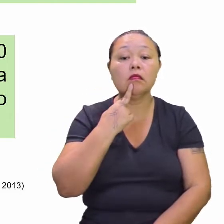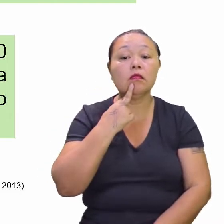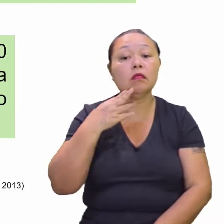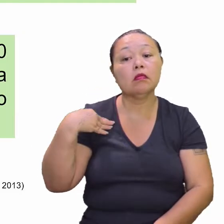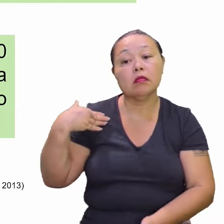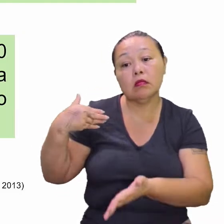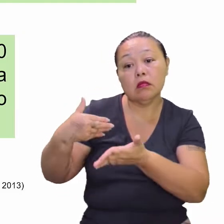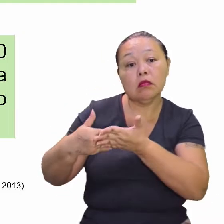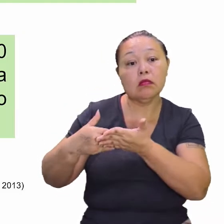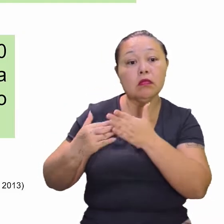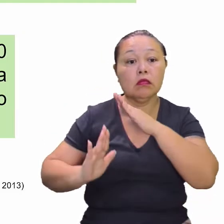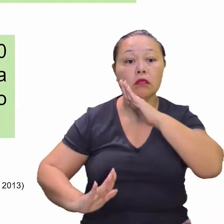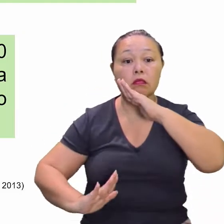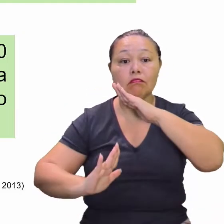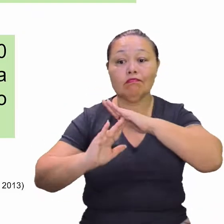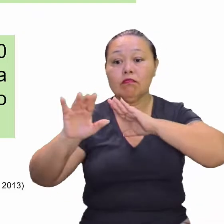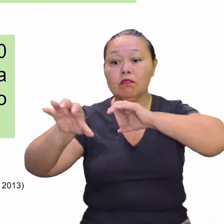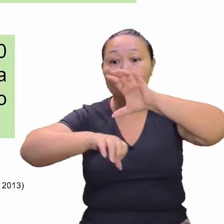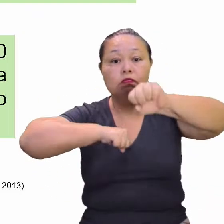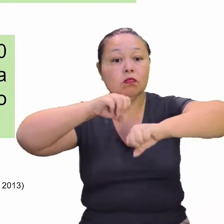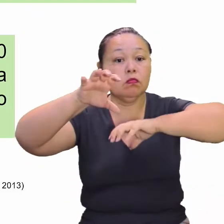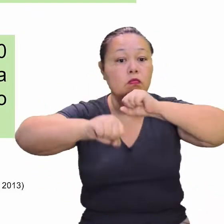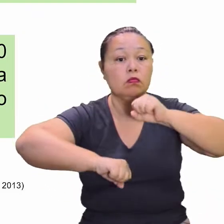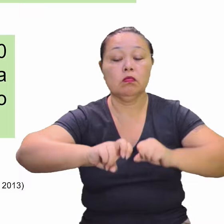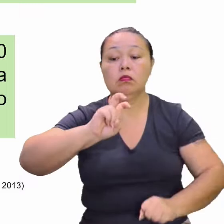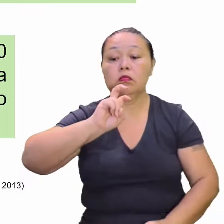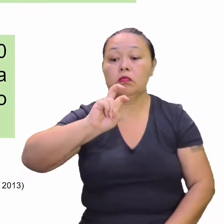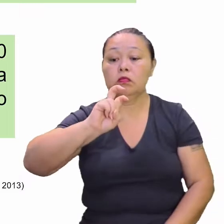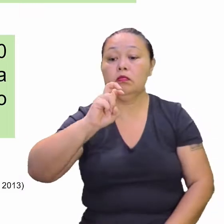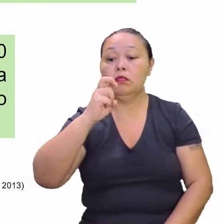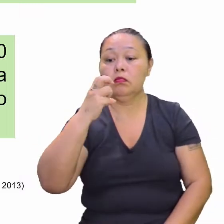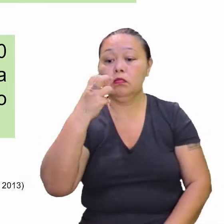na última safra alcançou uma colheita de